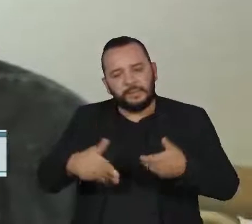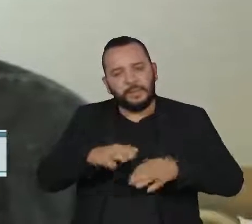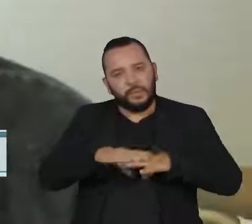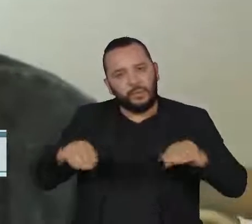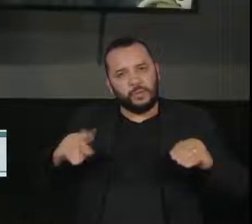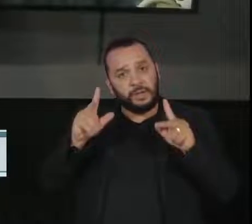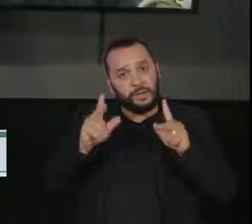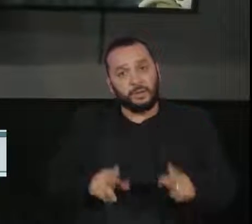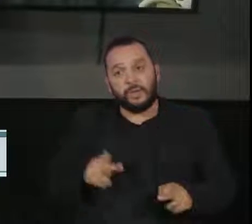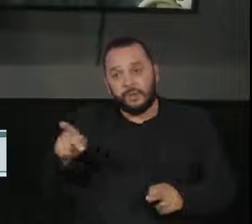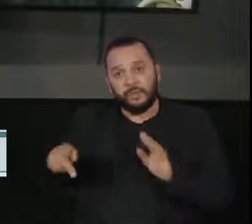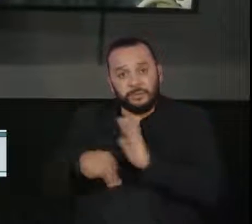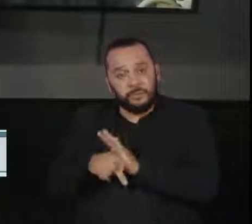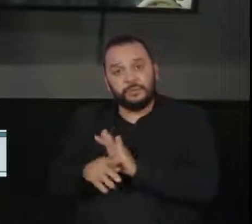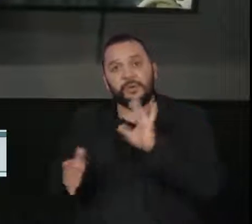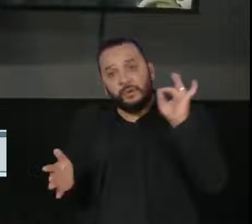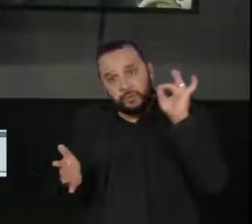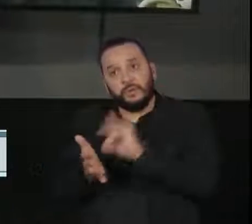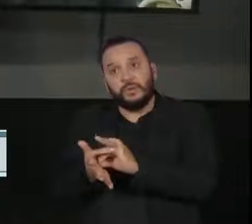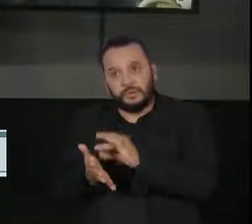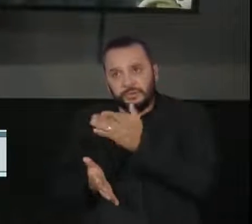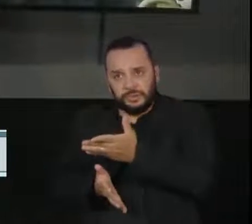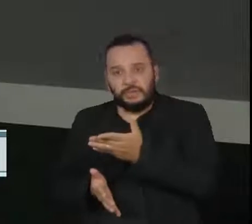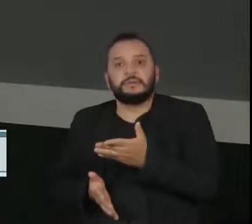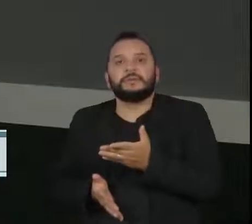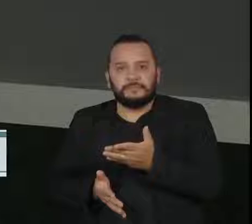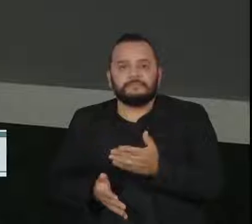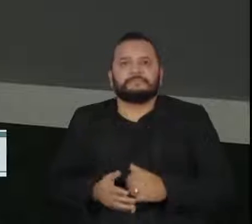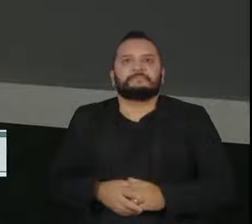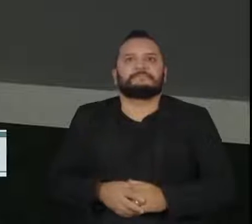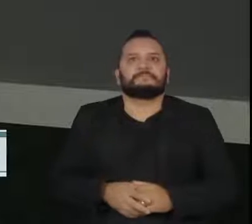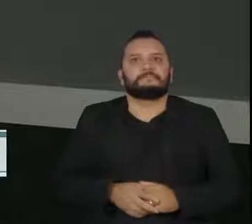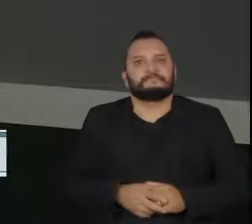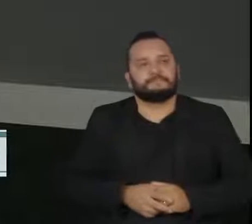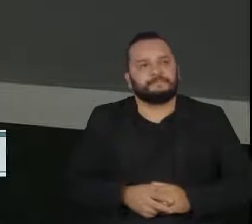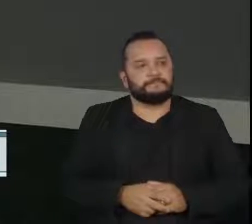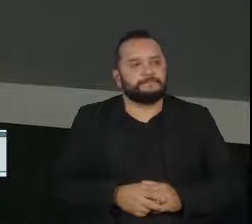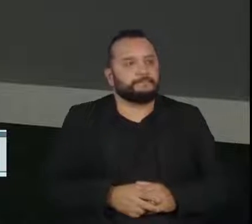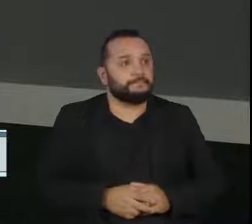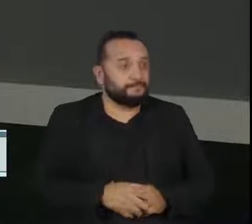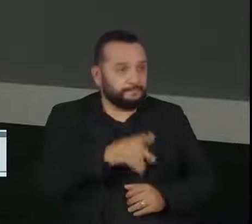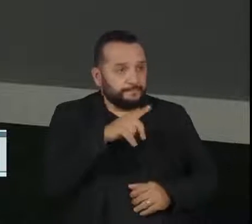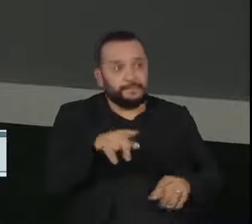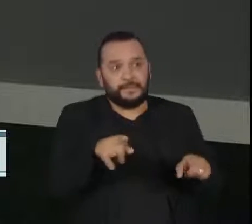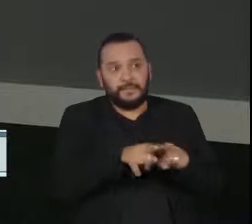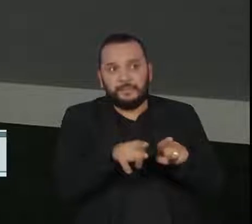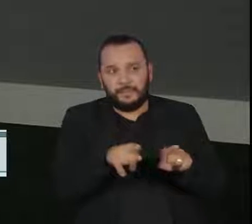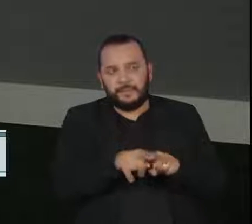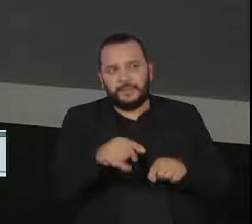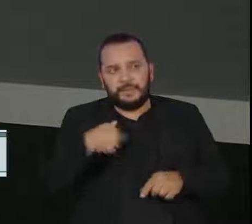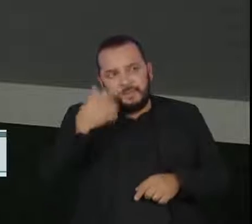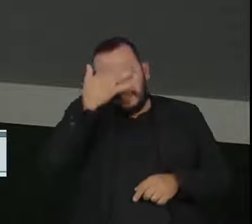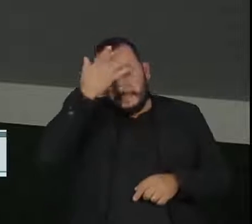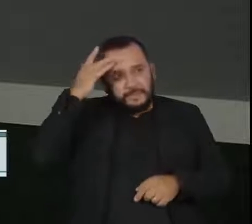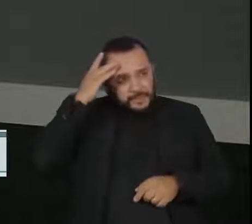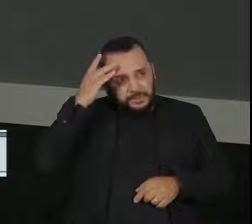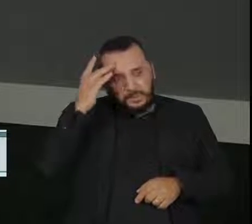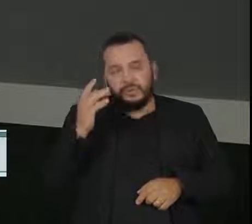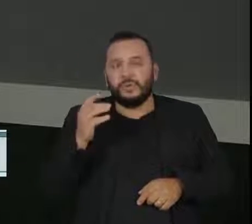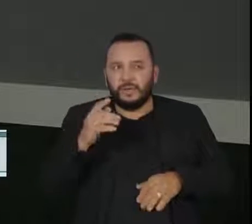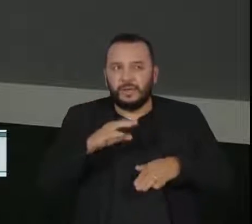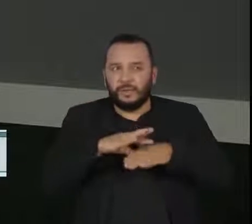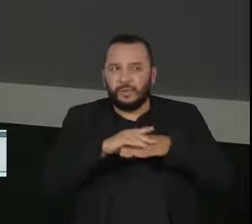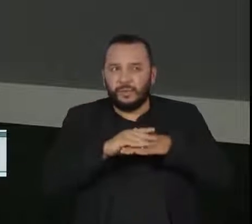medicamento original e, por isso, ele deve ter um funcionamento igual. E, doutor, em relação à percepção do paciente, há